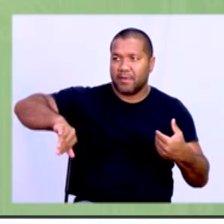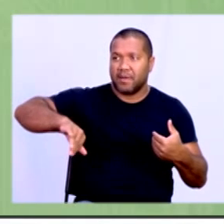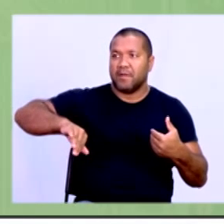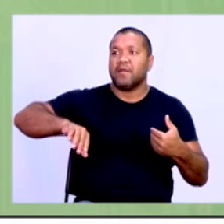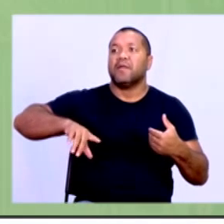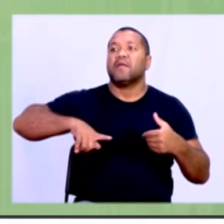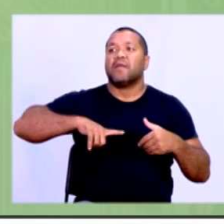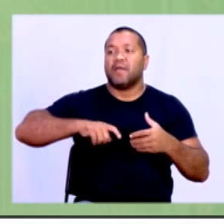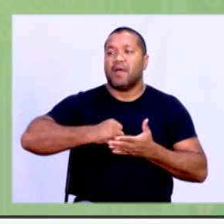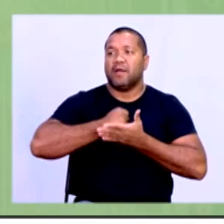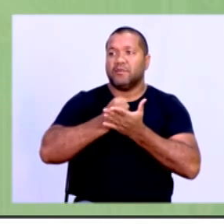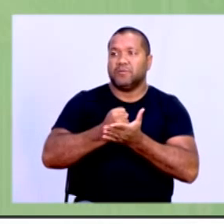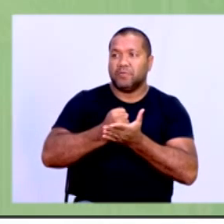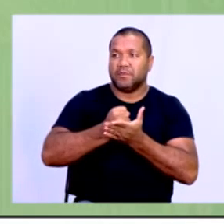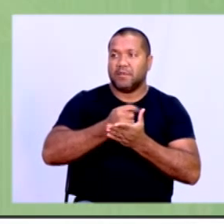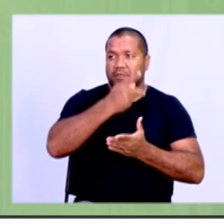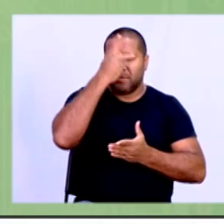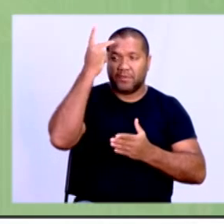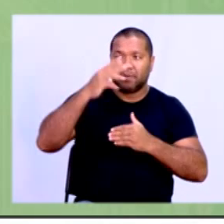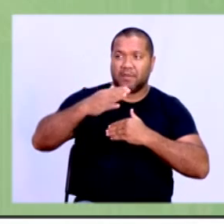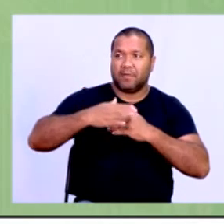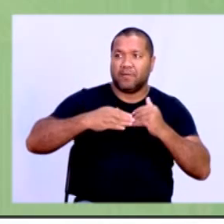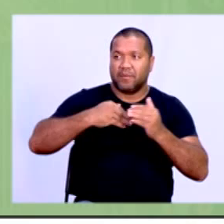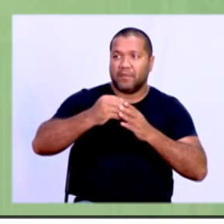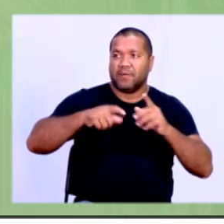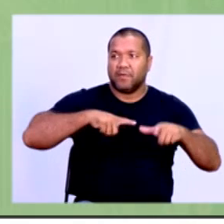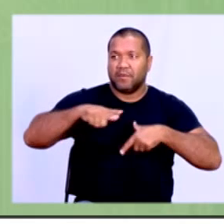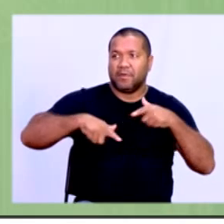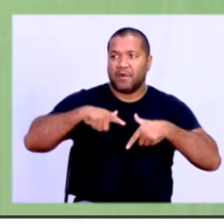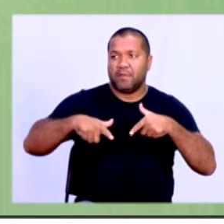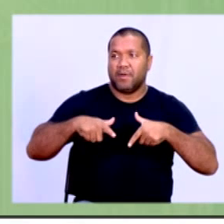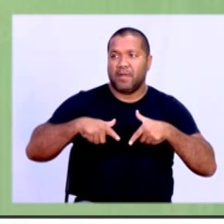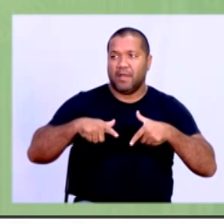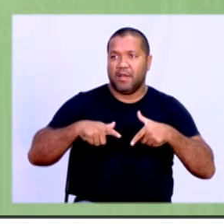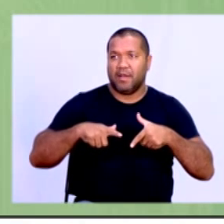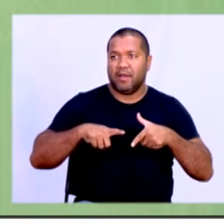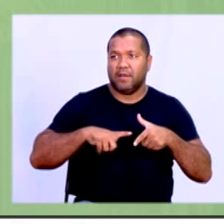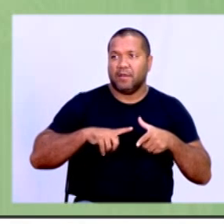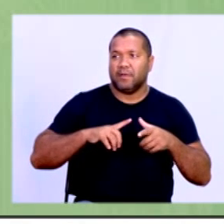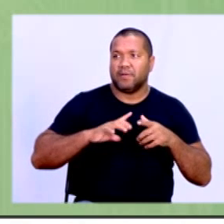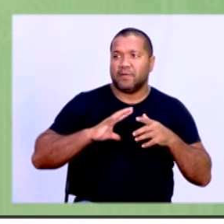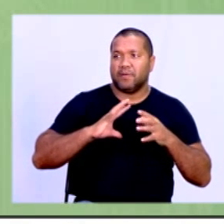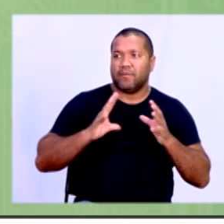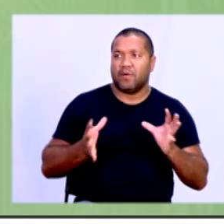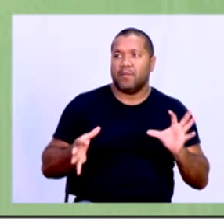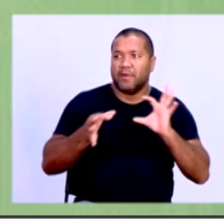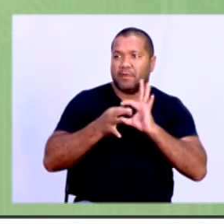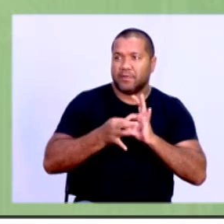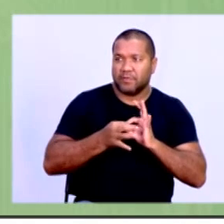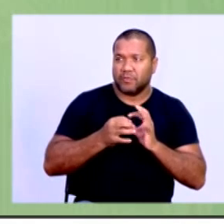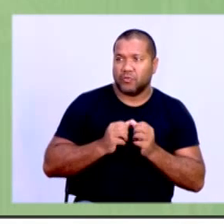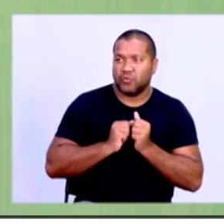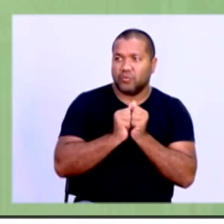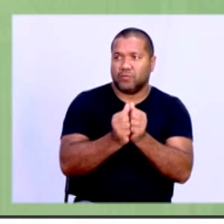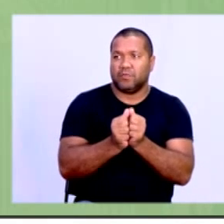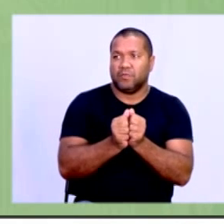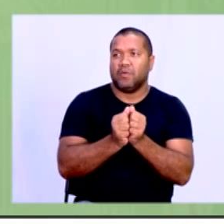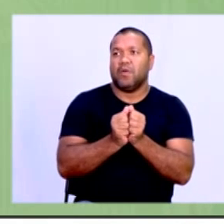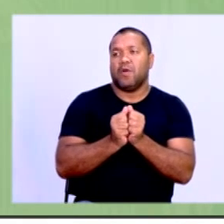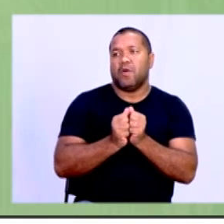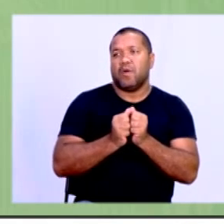designers trabalharem simultaneamente, como o professor Alan estava falando também, incluindo a capacidade de se construir